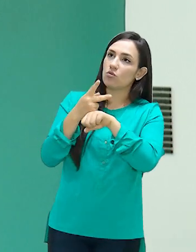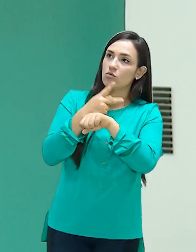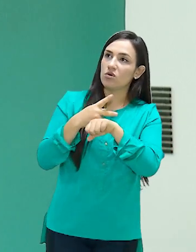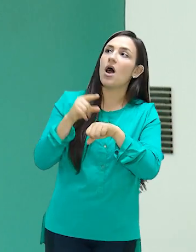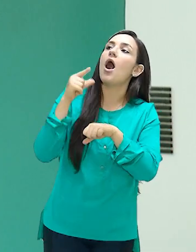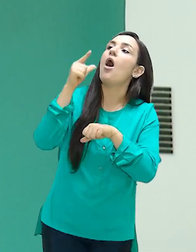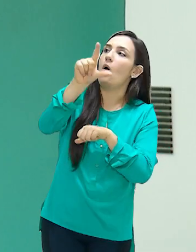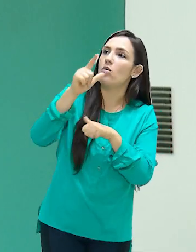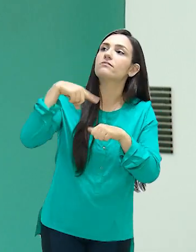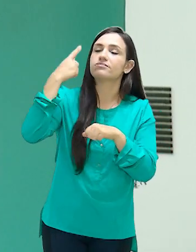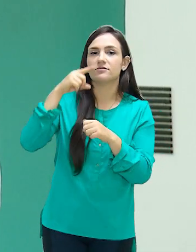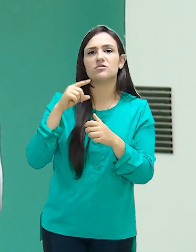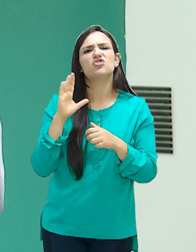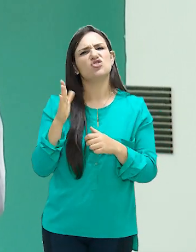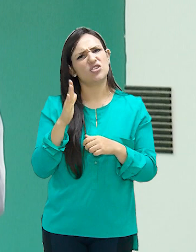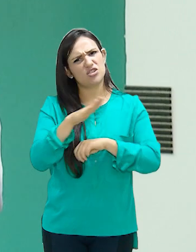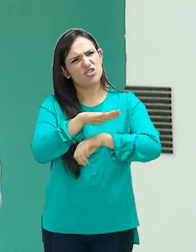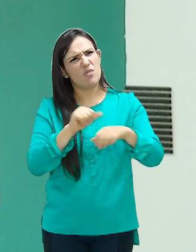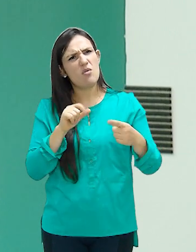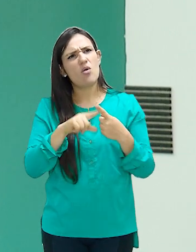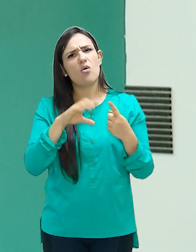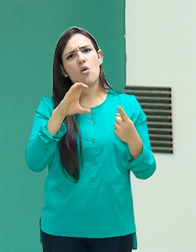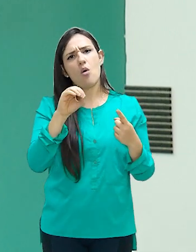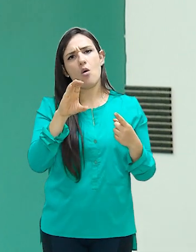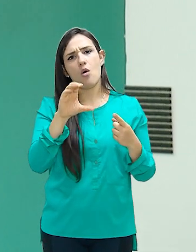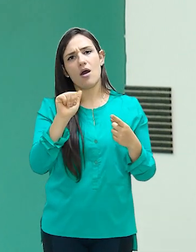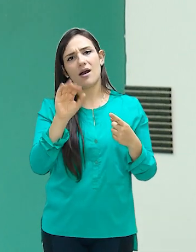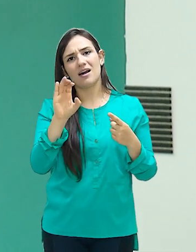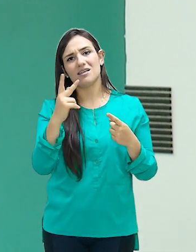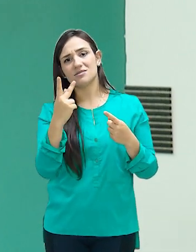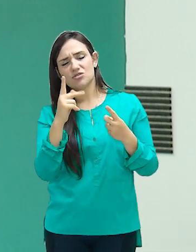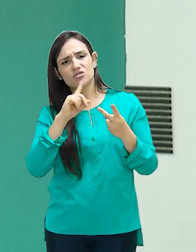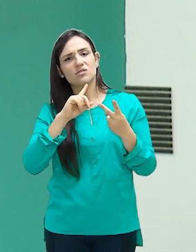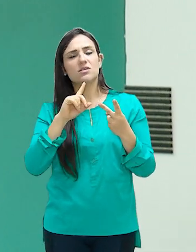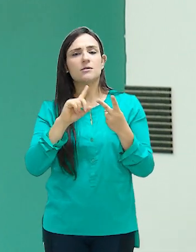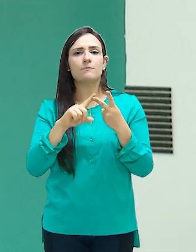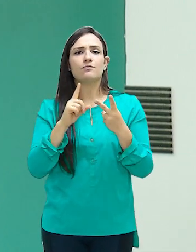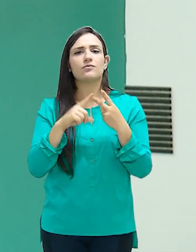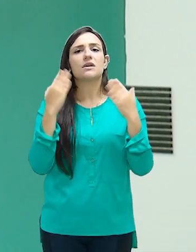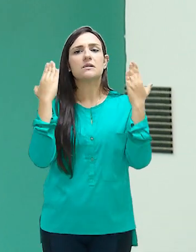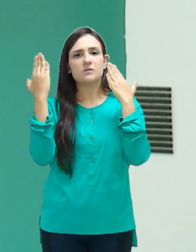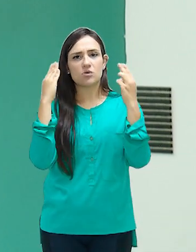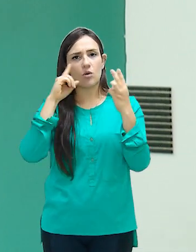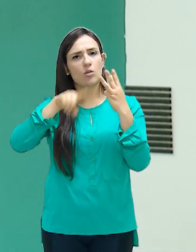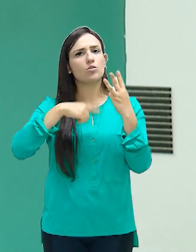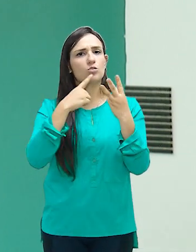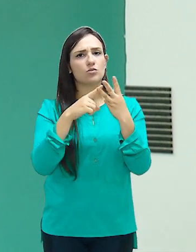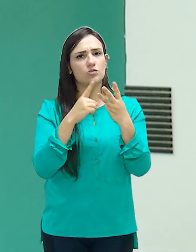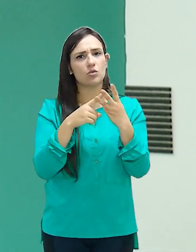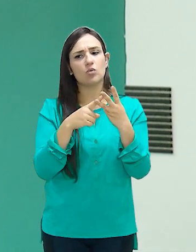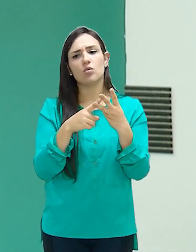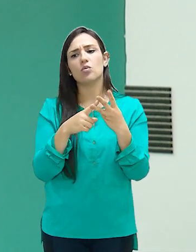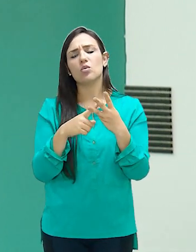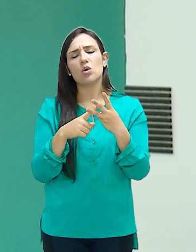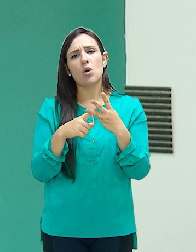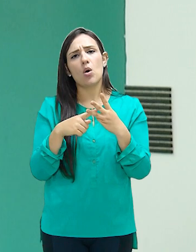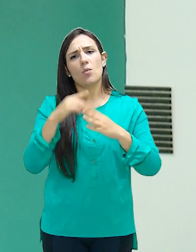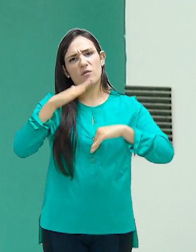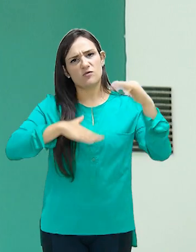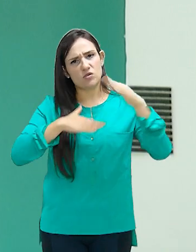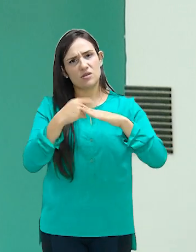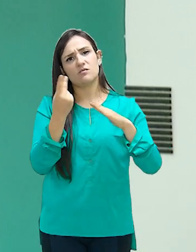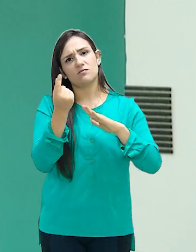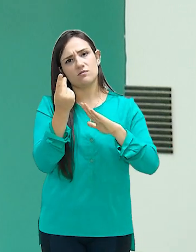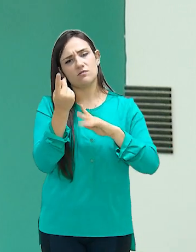saúde, como o coach, o terapeuta, o neutro financeiro. A gente